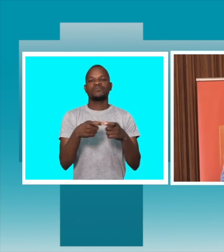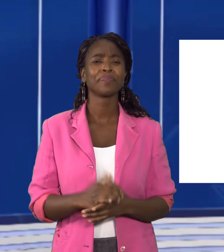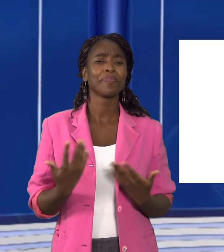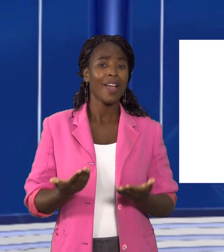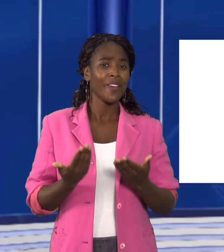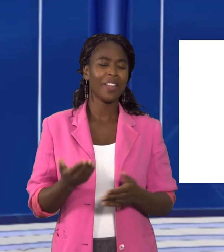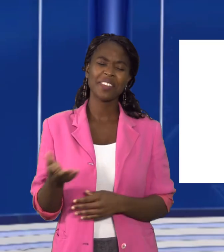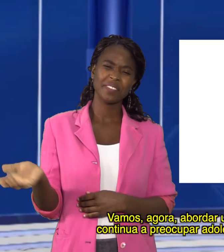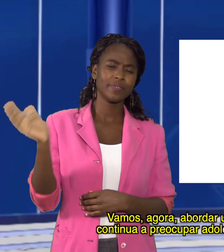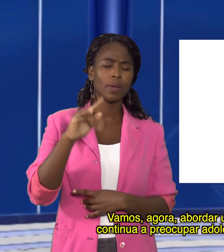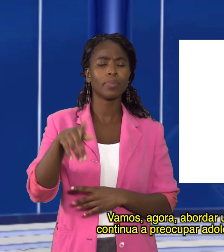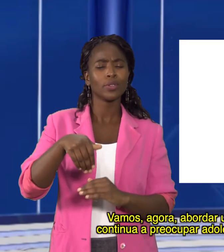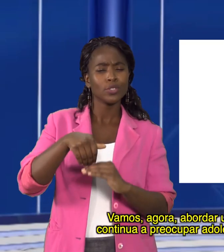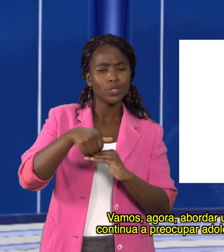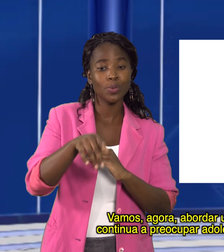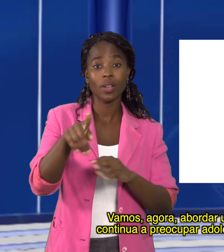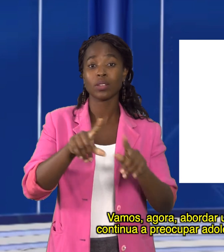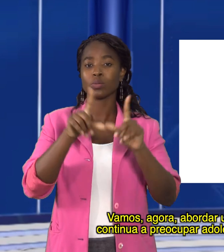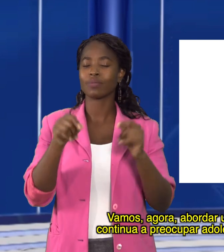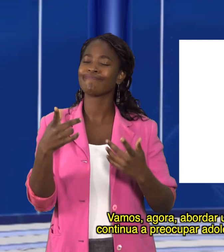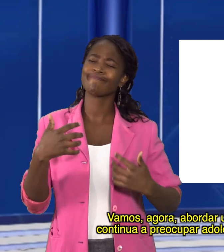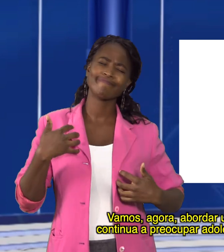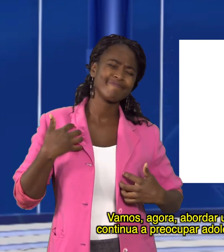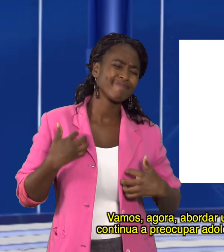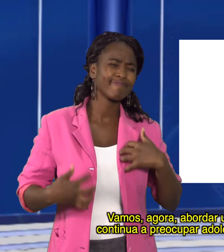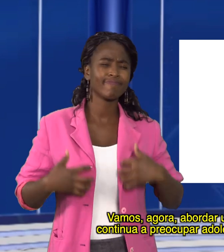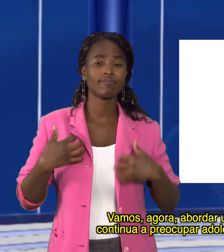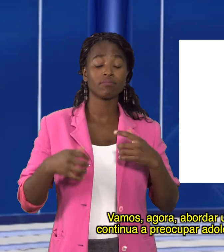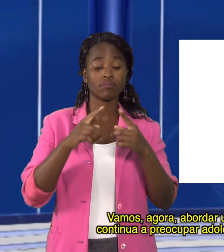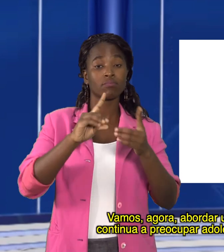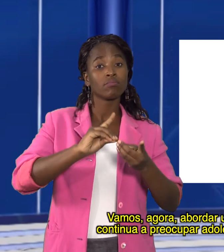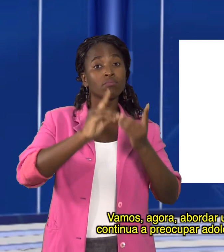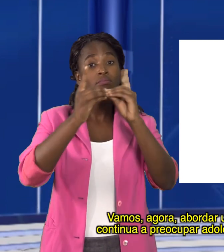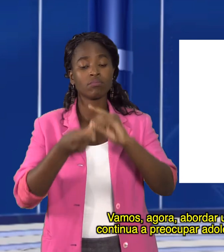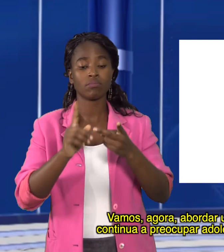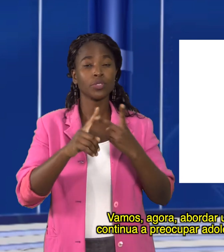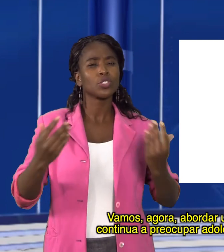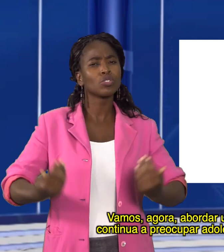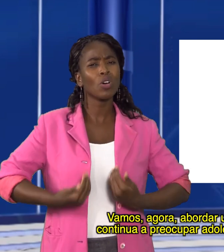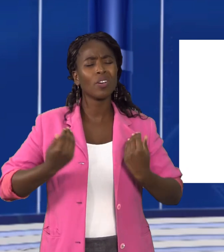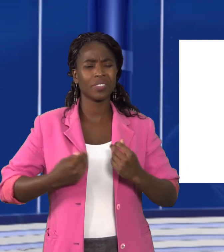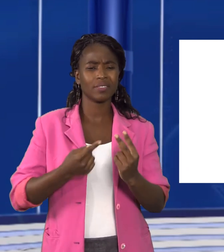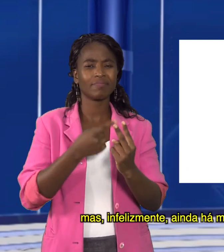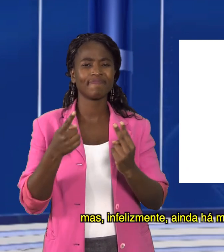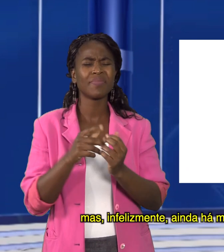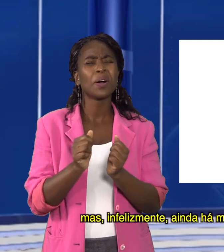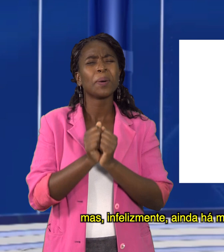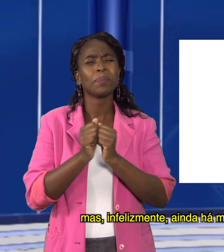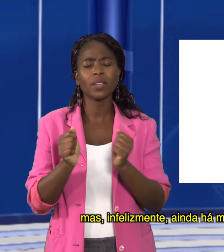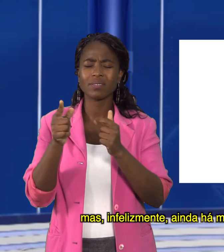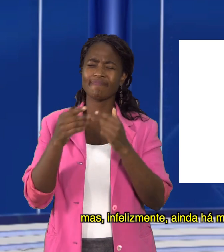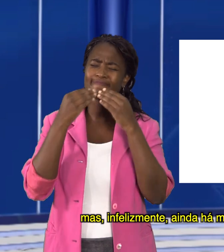realizadas. Vamos agora abordar um assunto que continua a preocupar adolescentes e jovens,